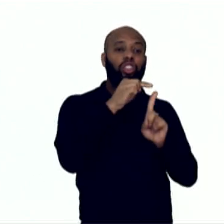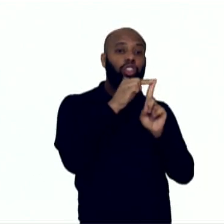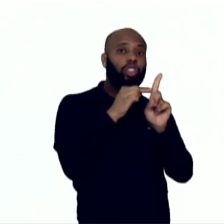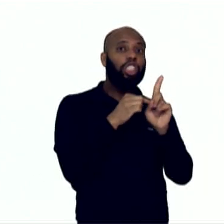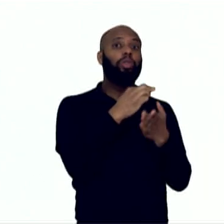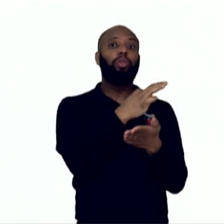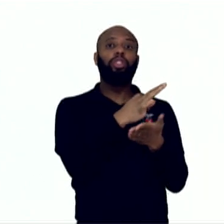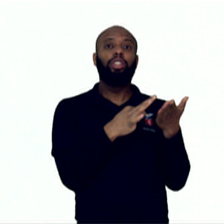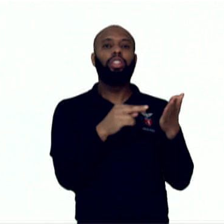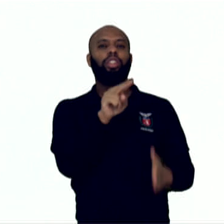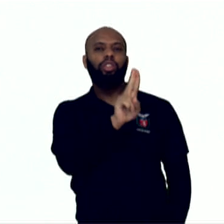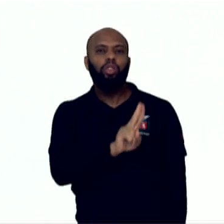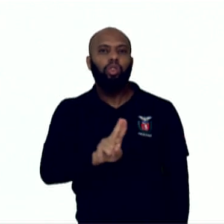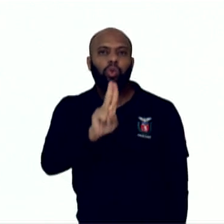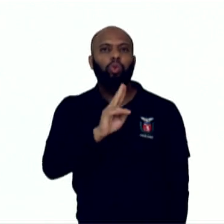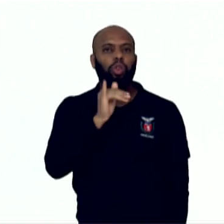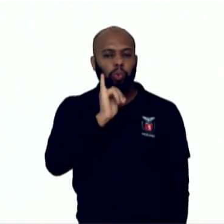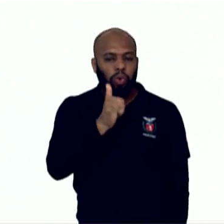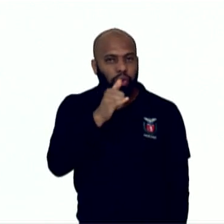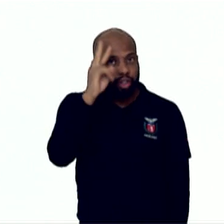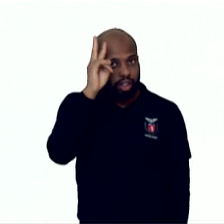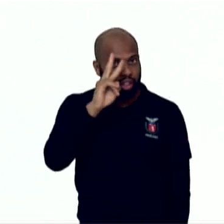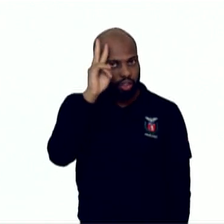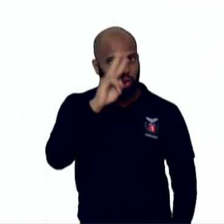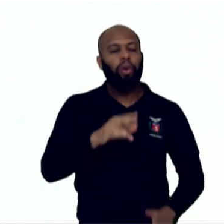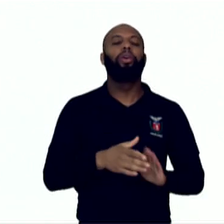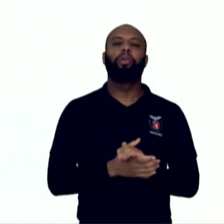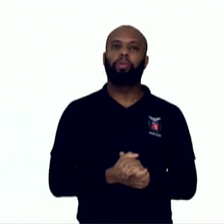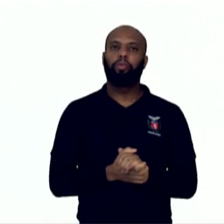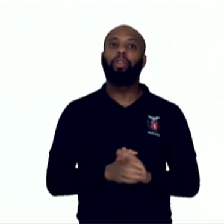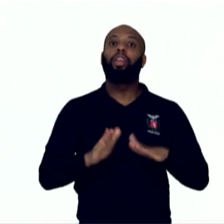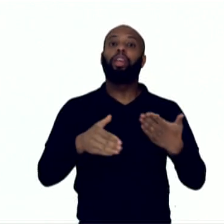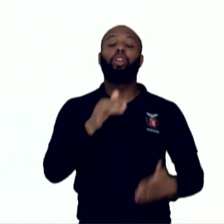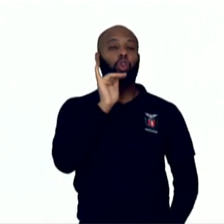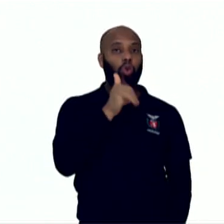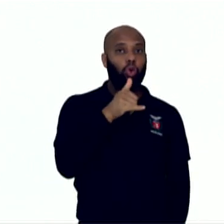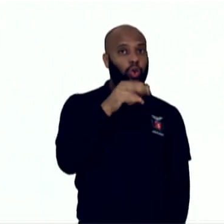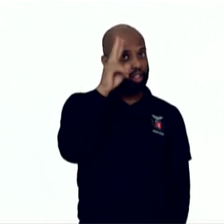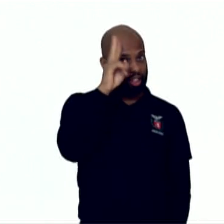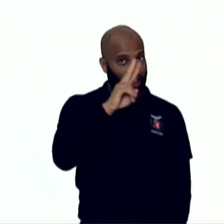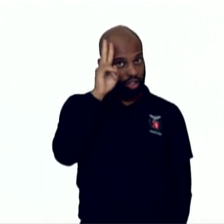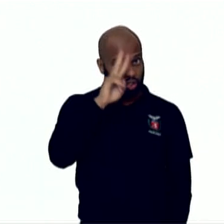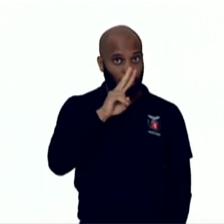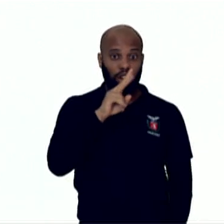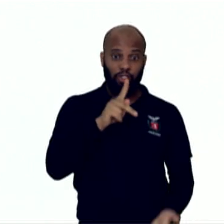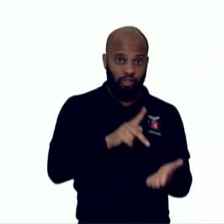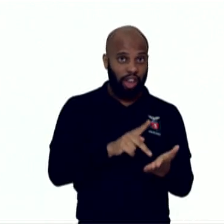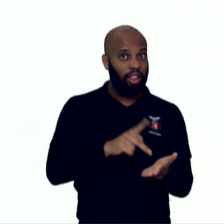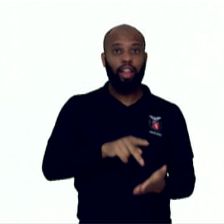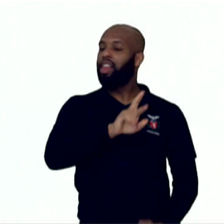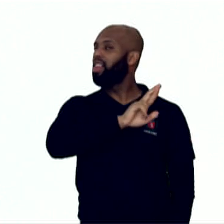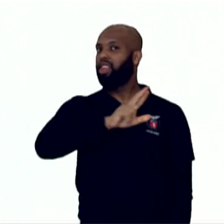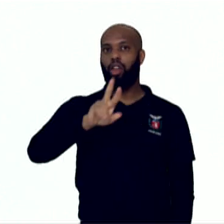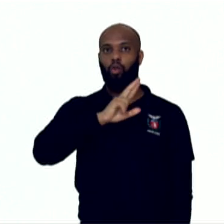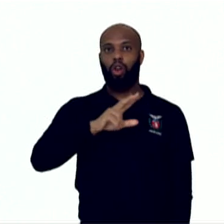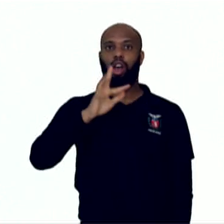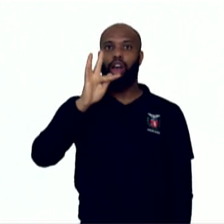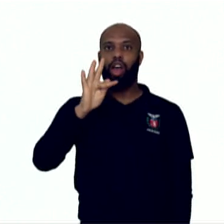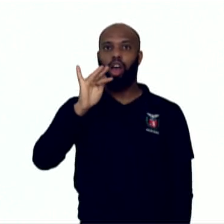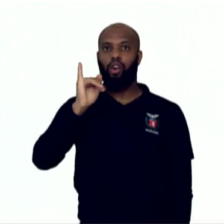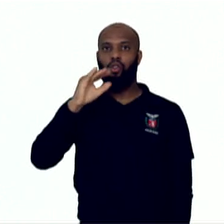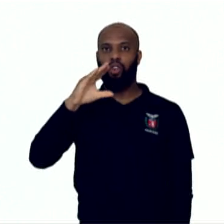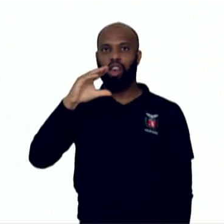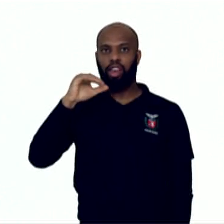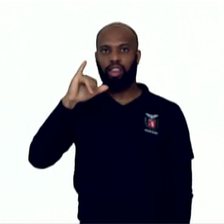de texto usados para contar histórias. Então ele conta uma história ficcional, lembra ali que tem que as plantas